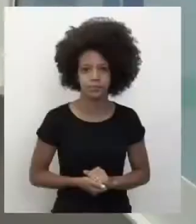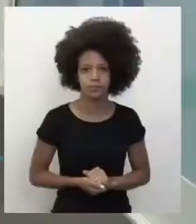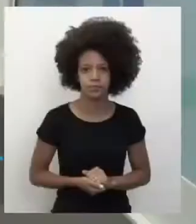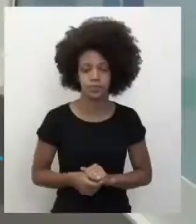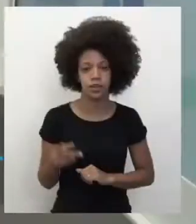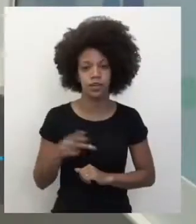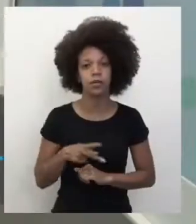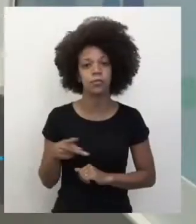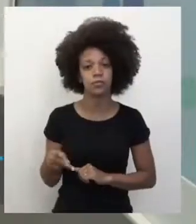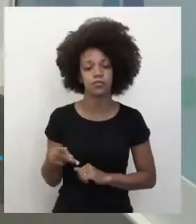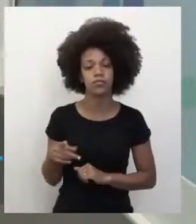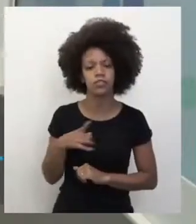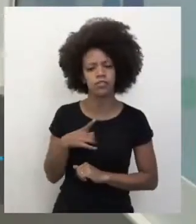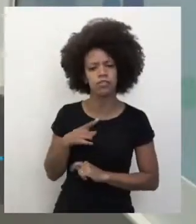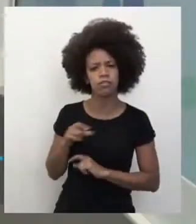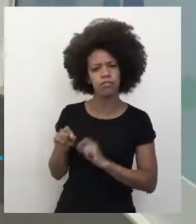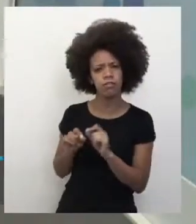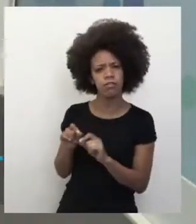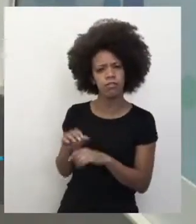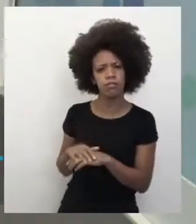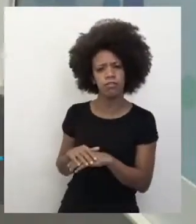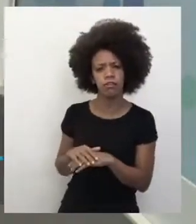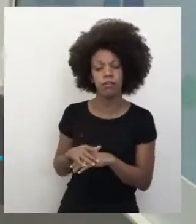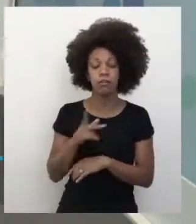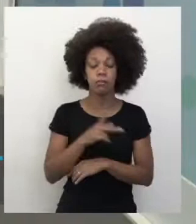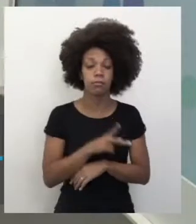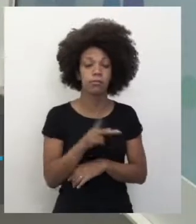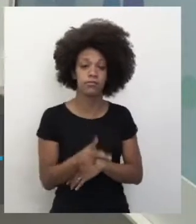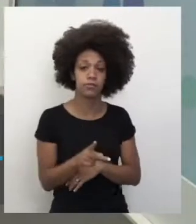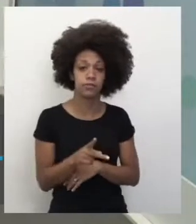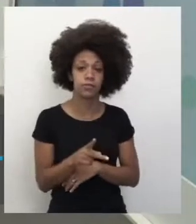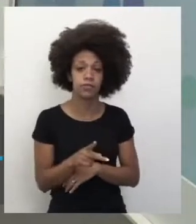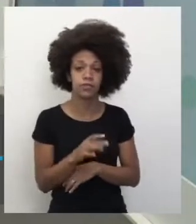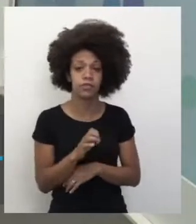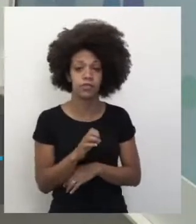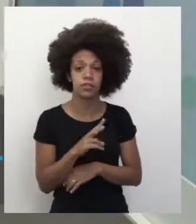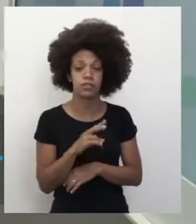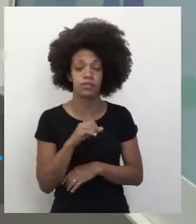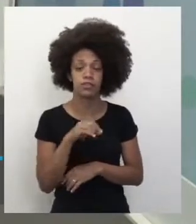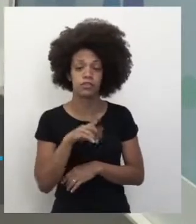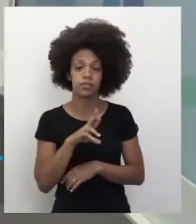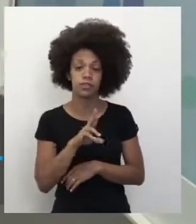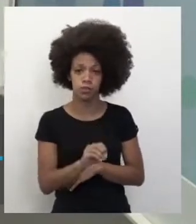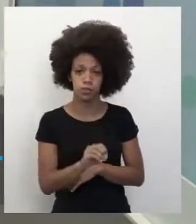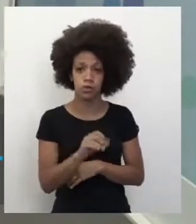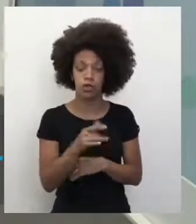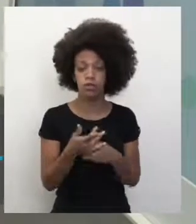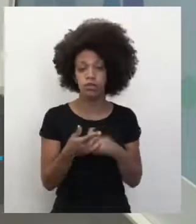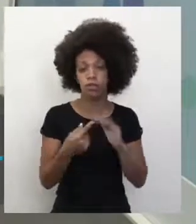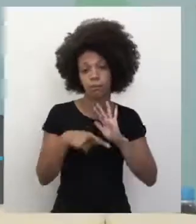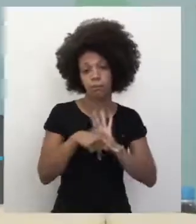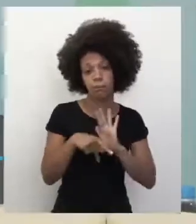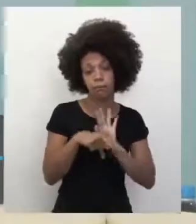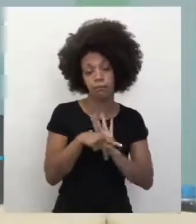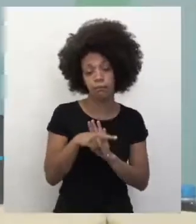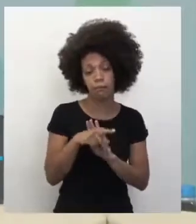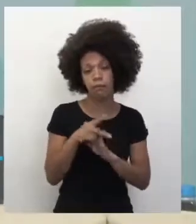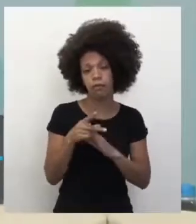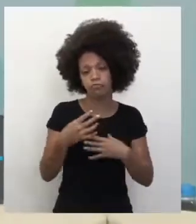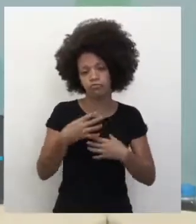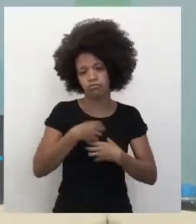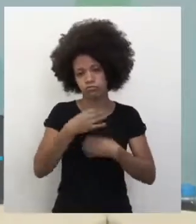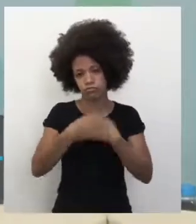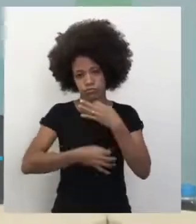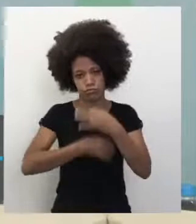Professor, tem coisa aí? Olha aí, o professor, né, Evandro, né, disse que a maneira própria de se expressar, né?